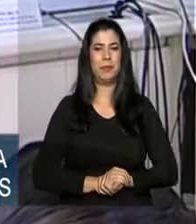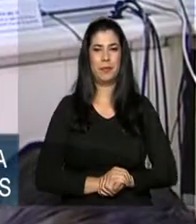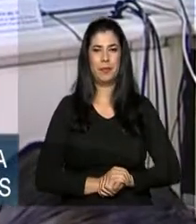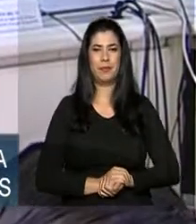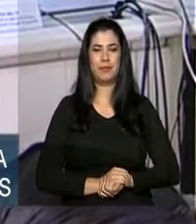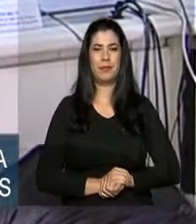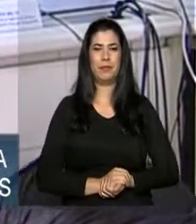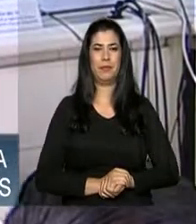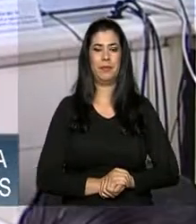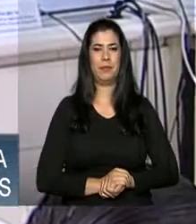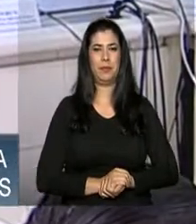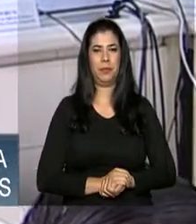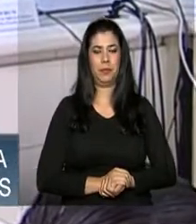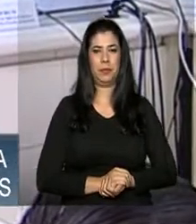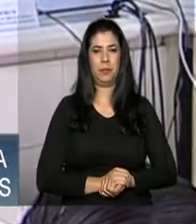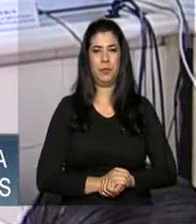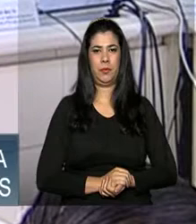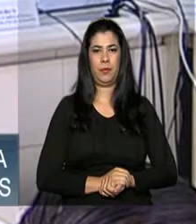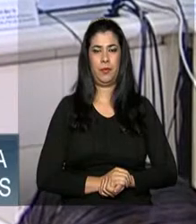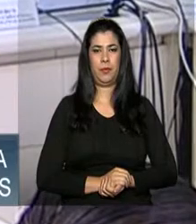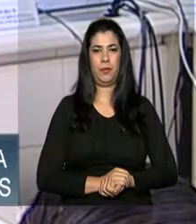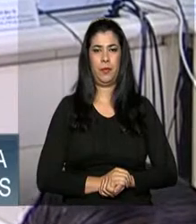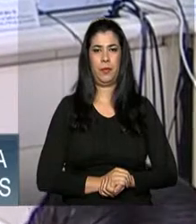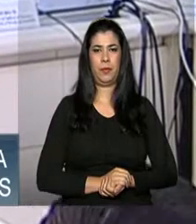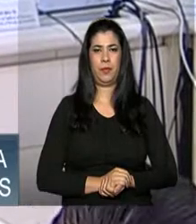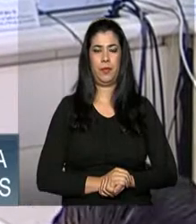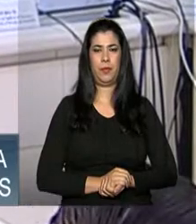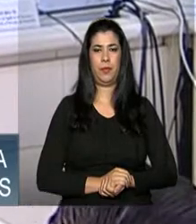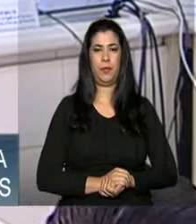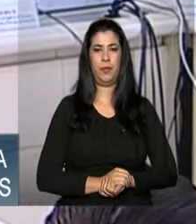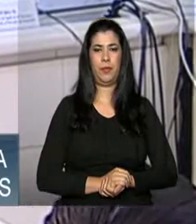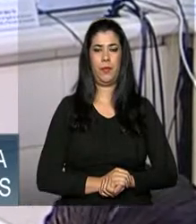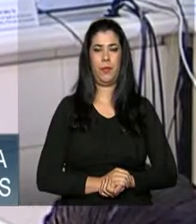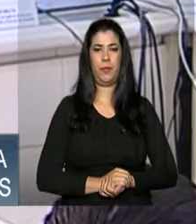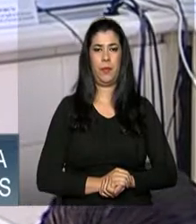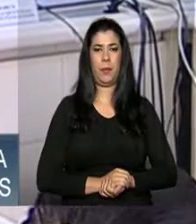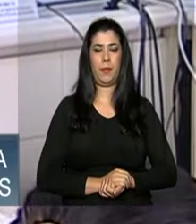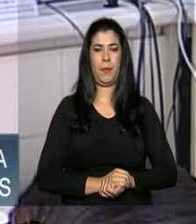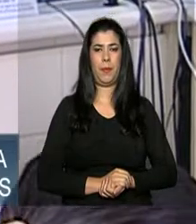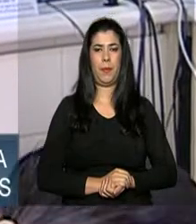Bem, obrigada, ministro. Acho que esse aqui é melhor.